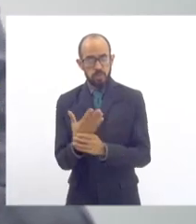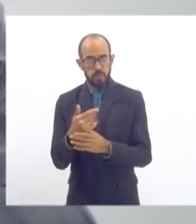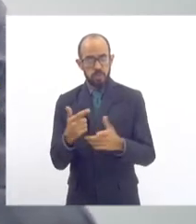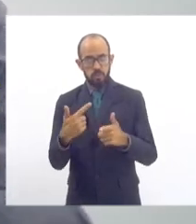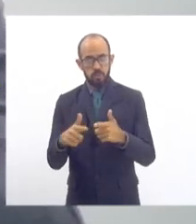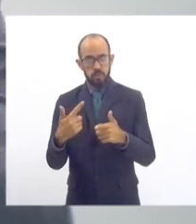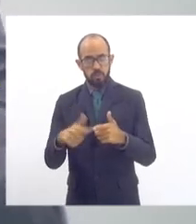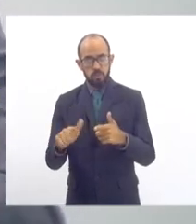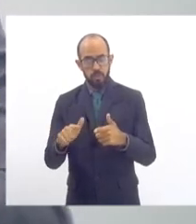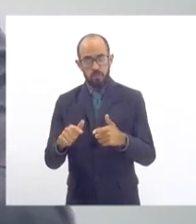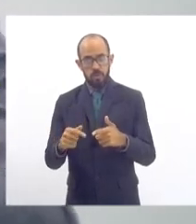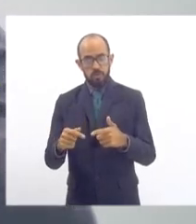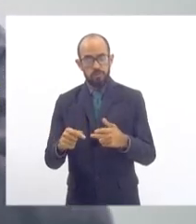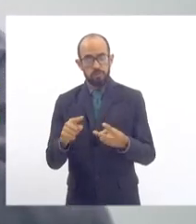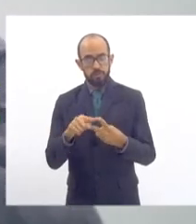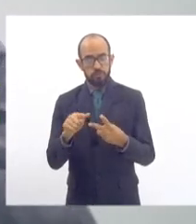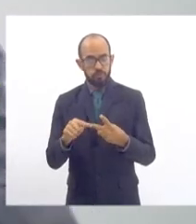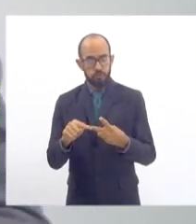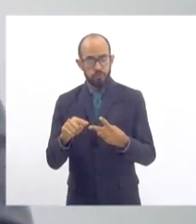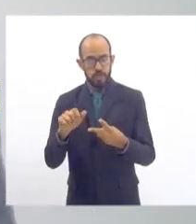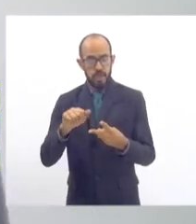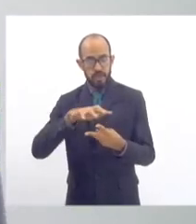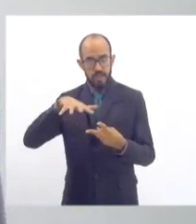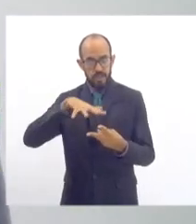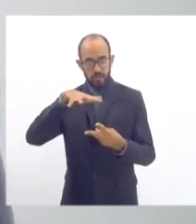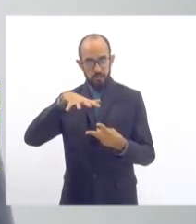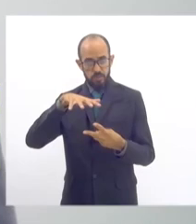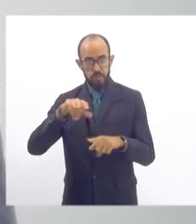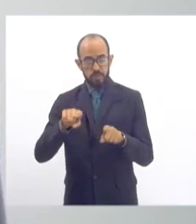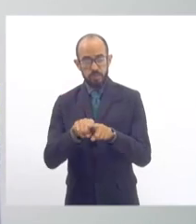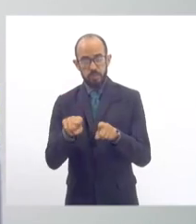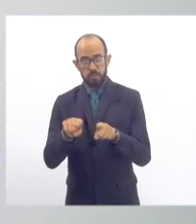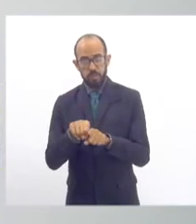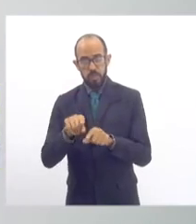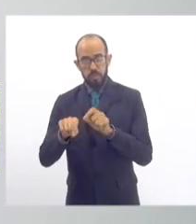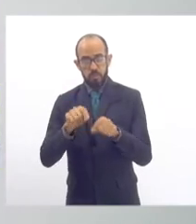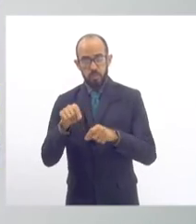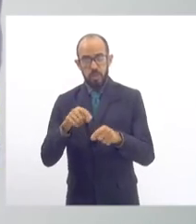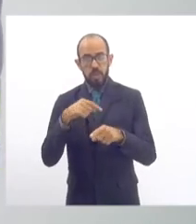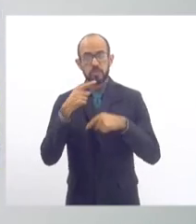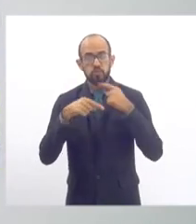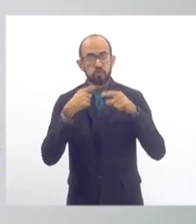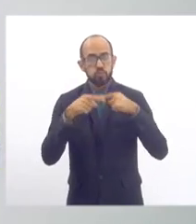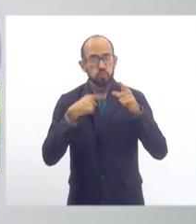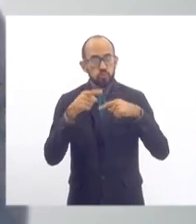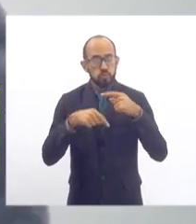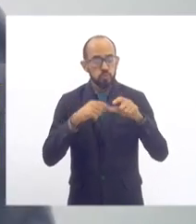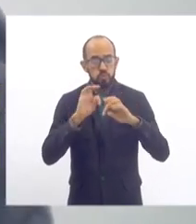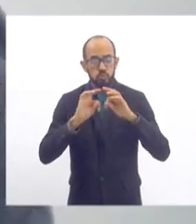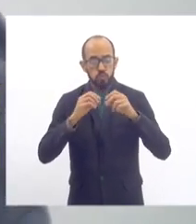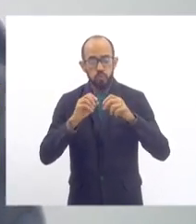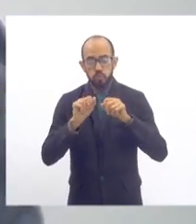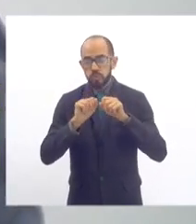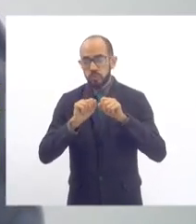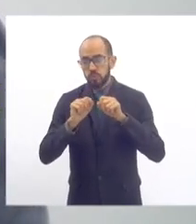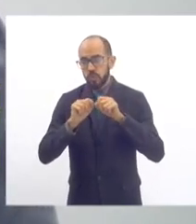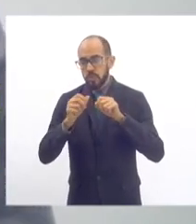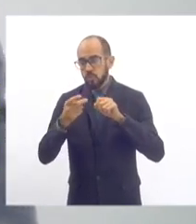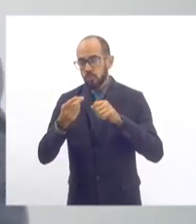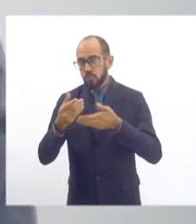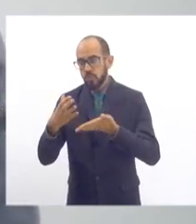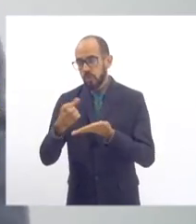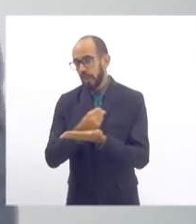pressão, que é, por um lado, a greve, e é, por um outro lado, o questionamento sobre o que está sendo feito com o recurso que o DETRAN arrecada.